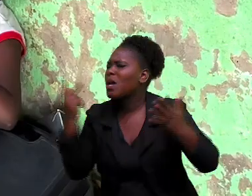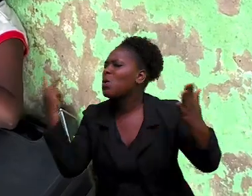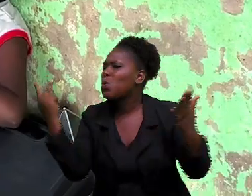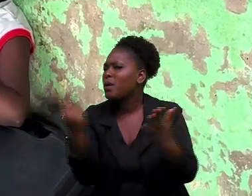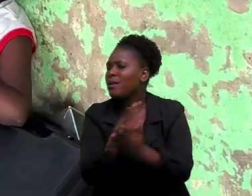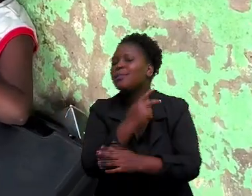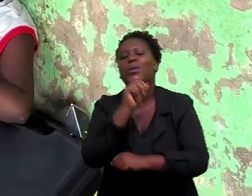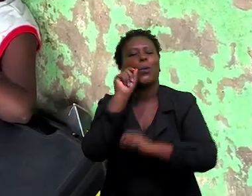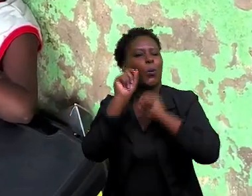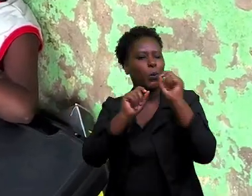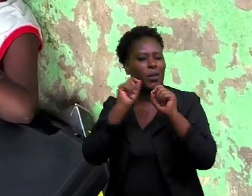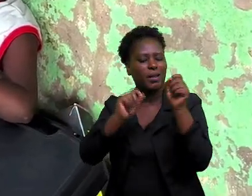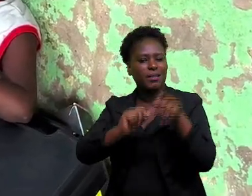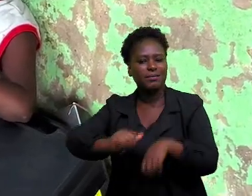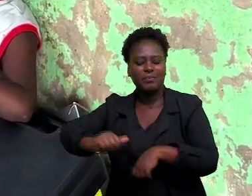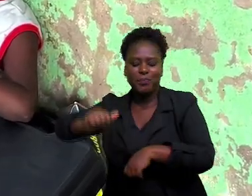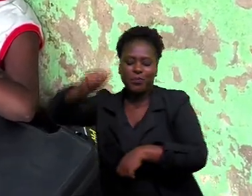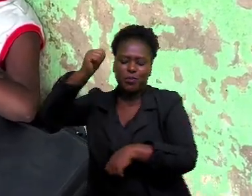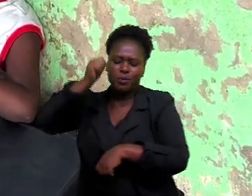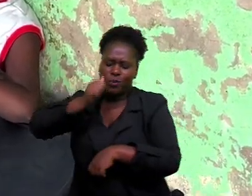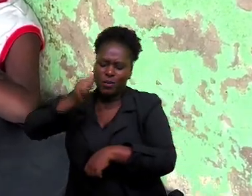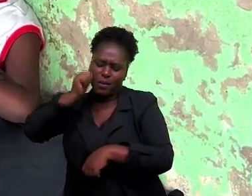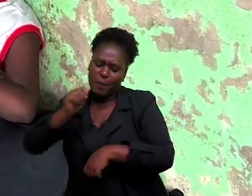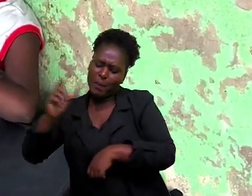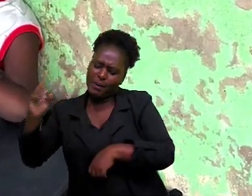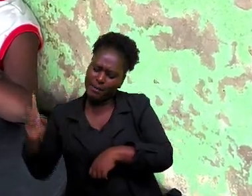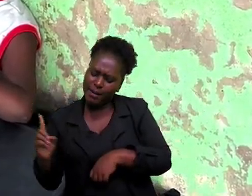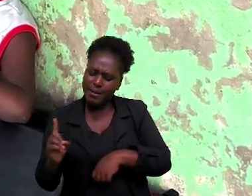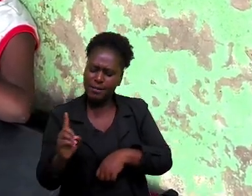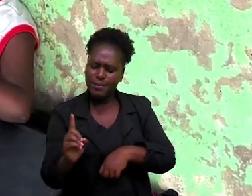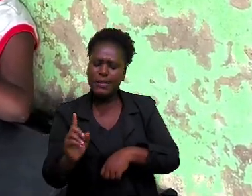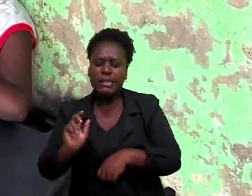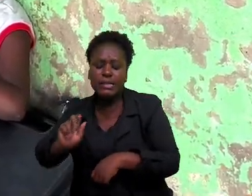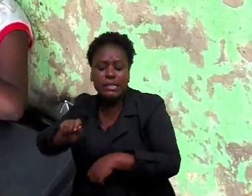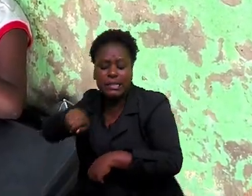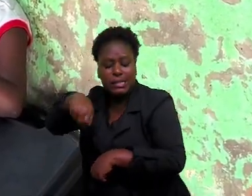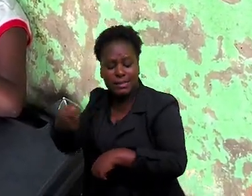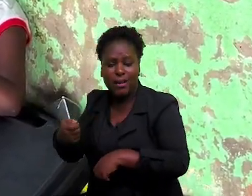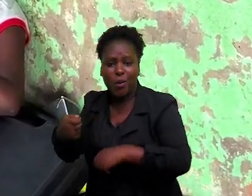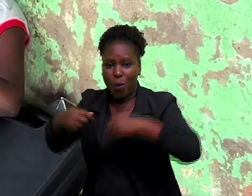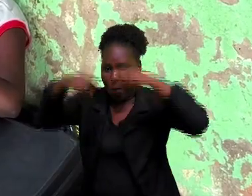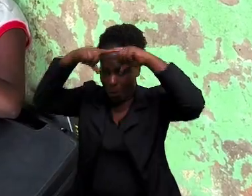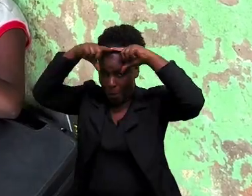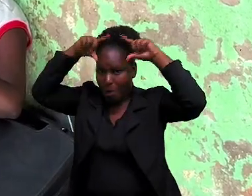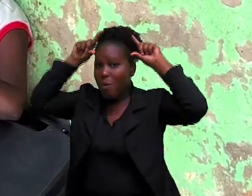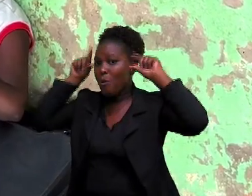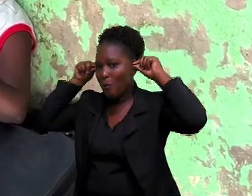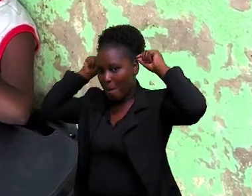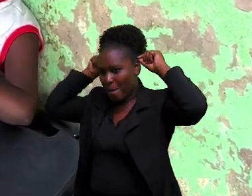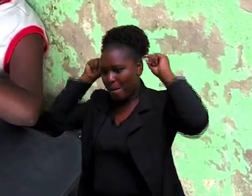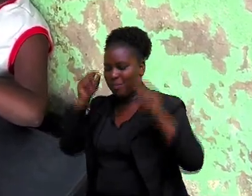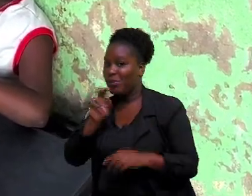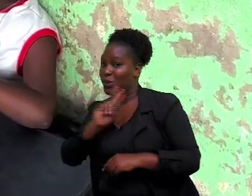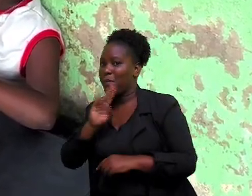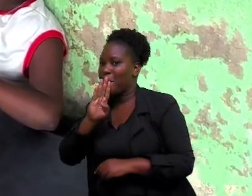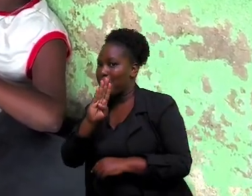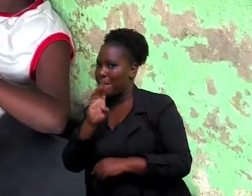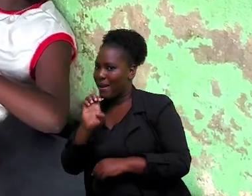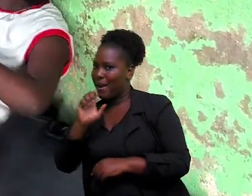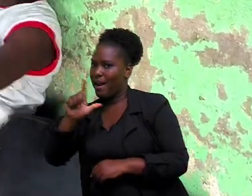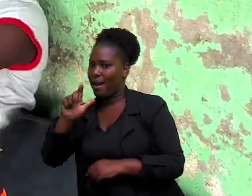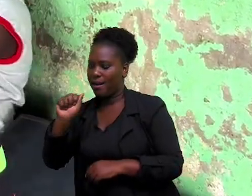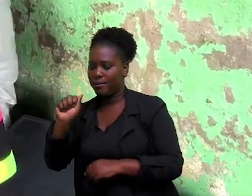pequena aldeia francesa chamada Bela, e ela tem o pai capturado